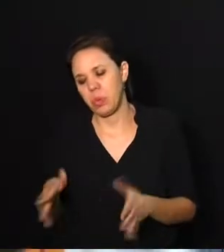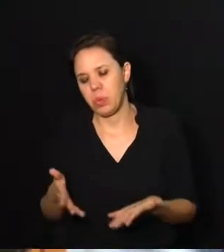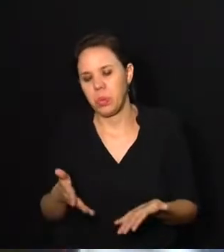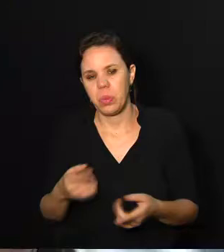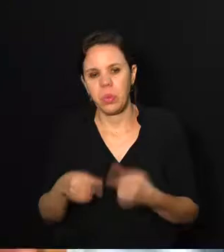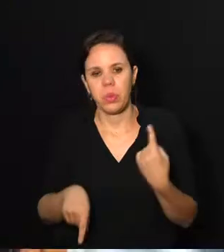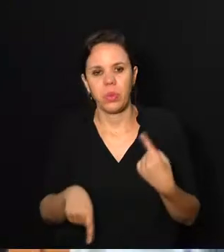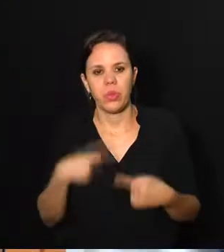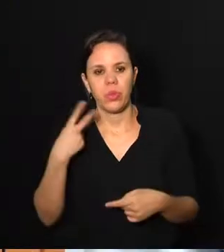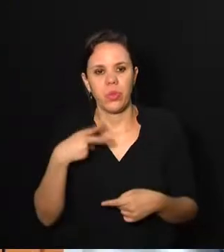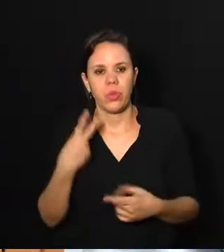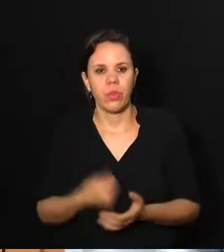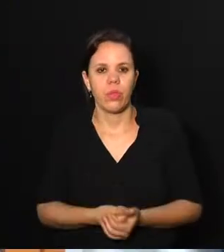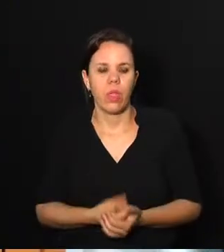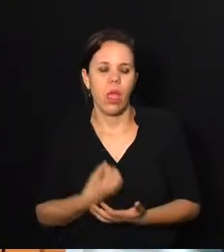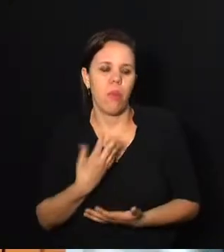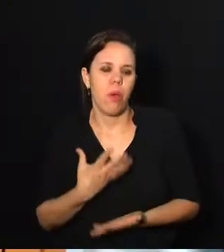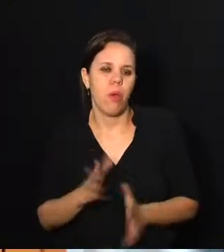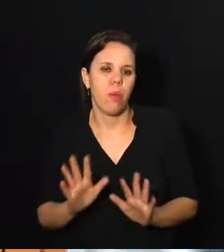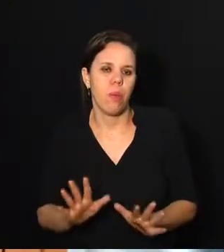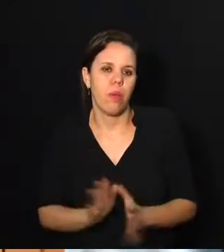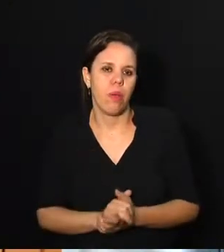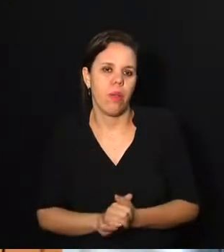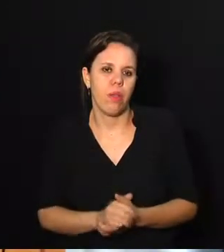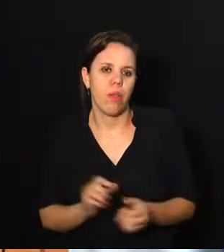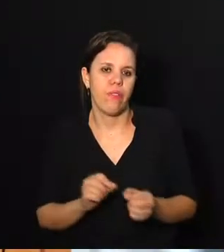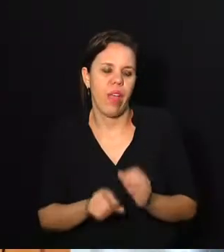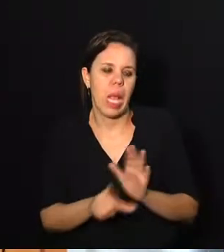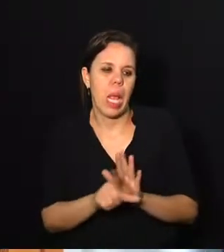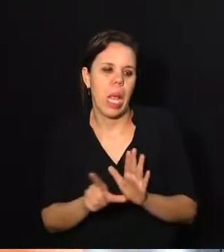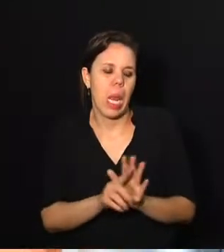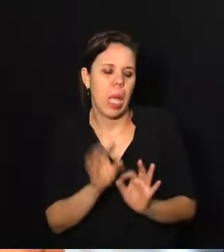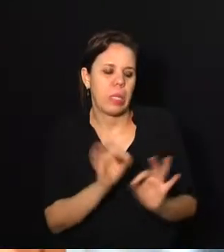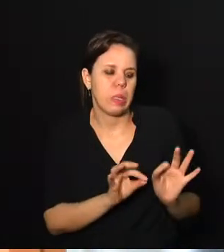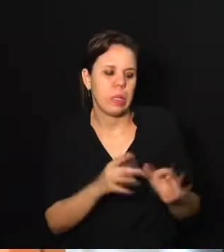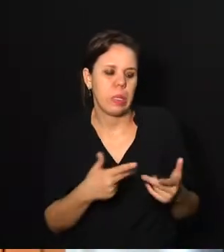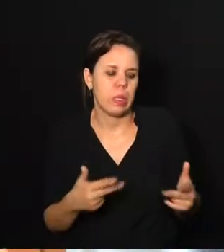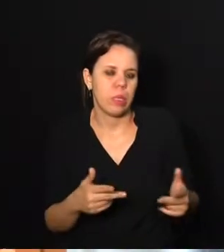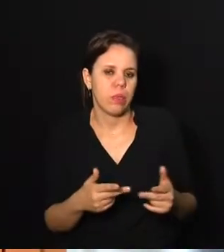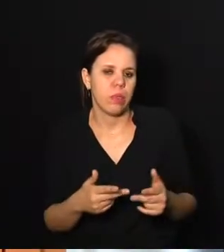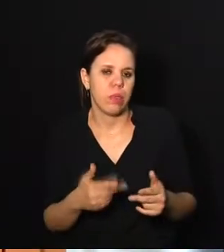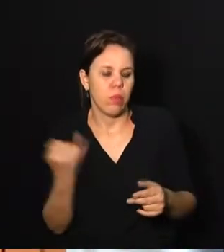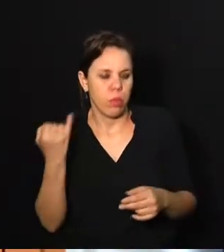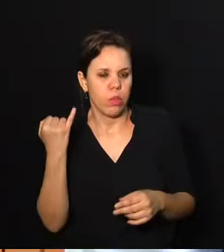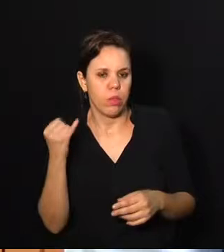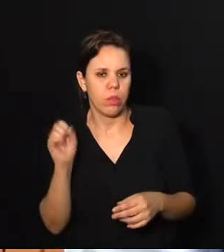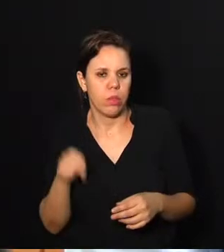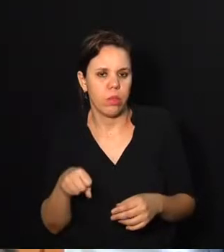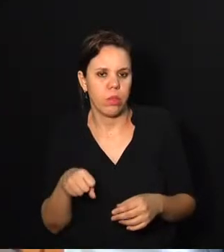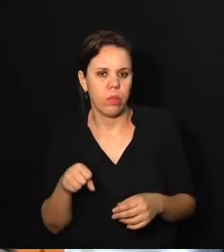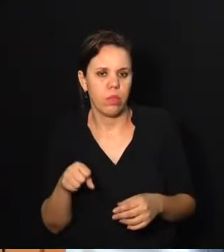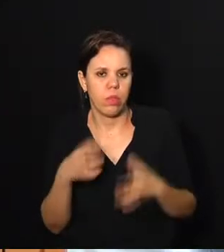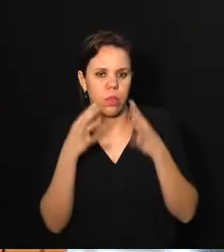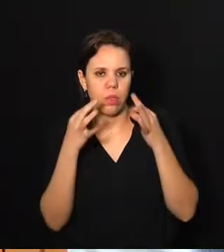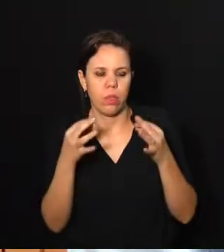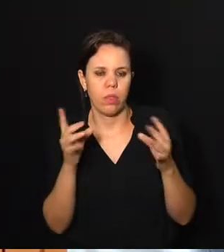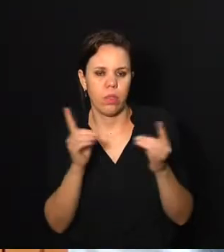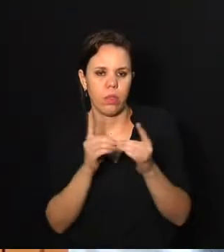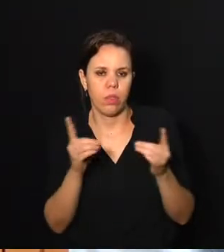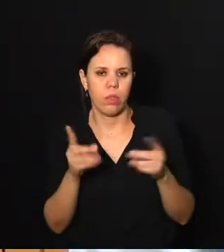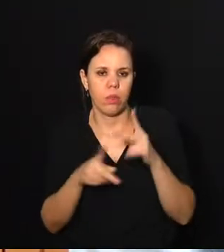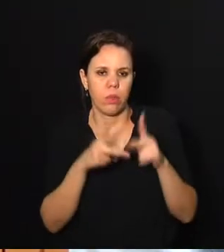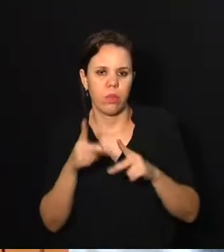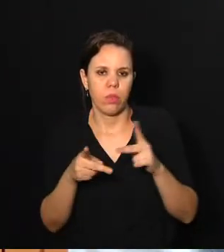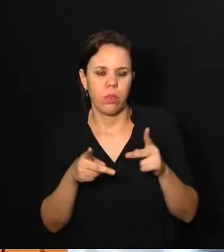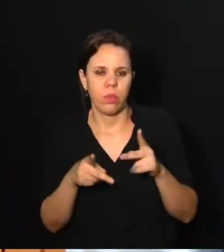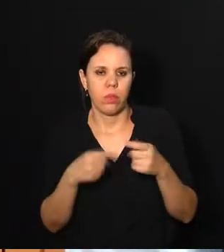o vereador é bom, é aquele que faz leizinhas. Não é, leis são importantes, mas importante é atender o que a